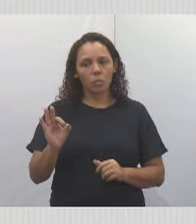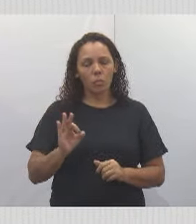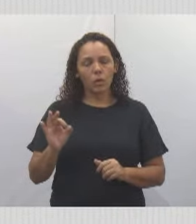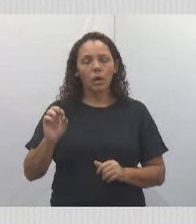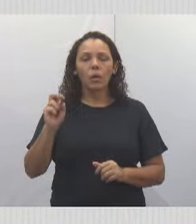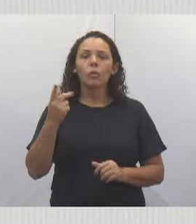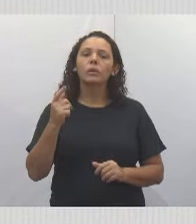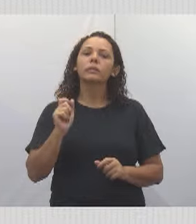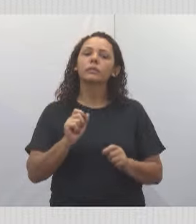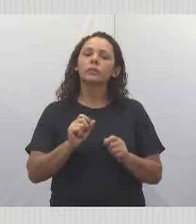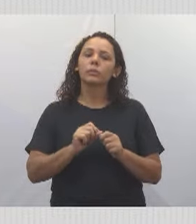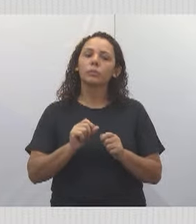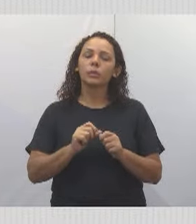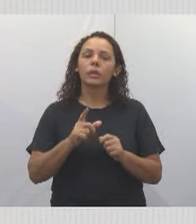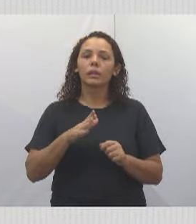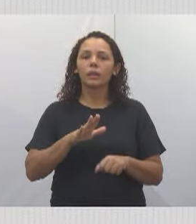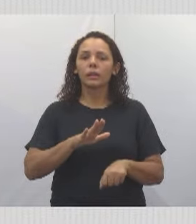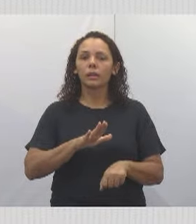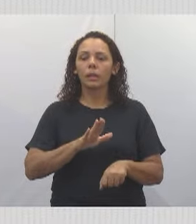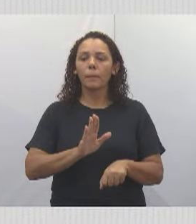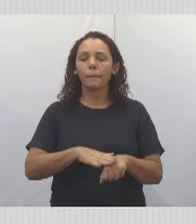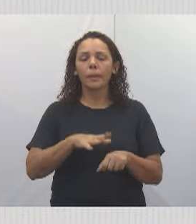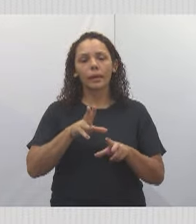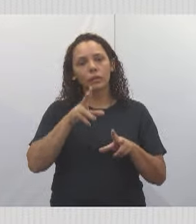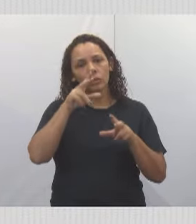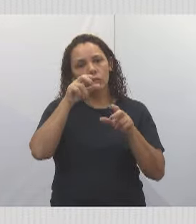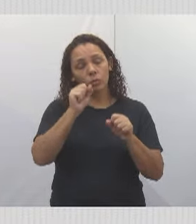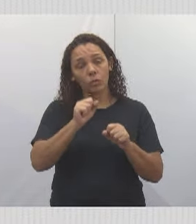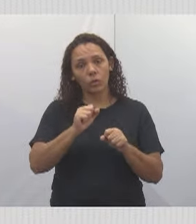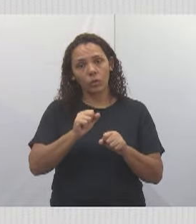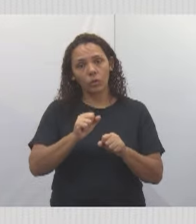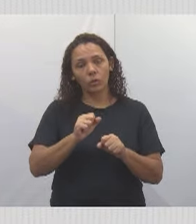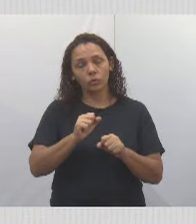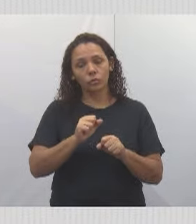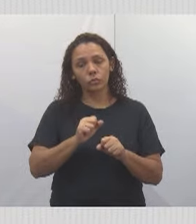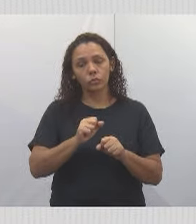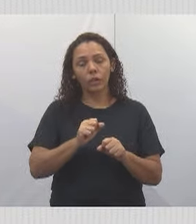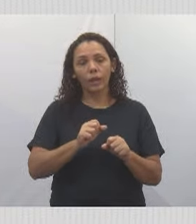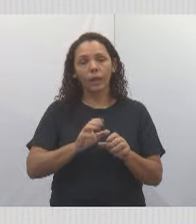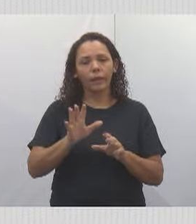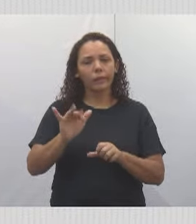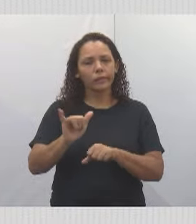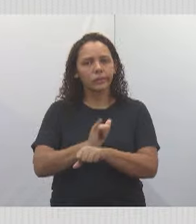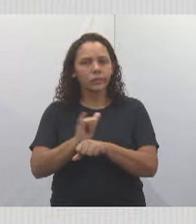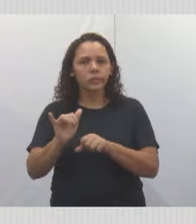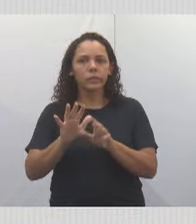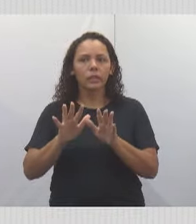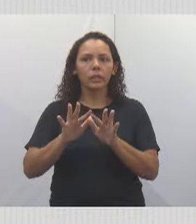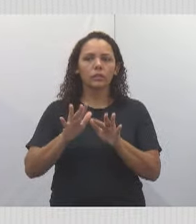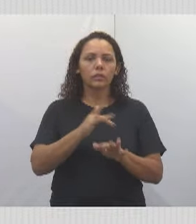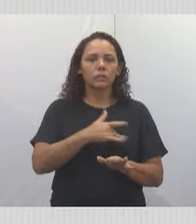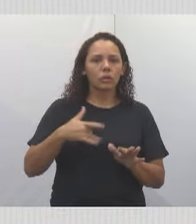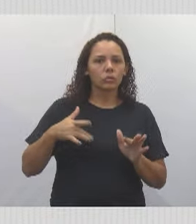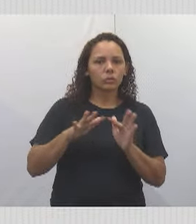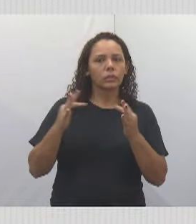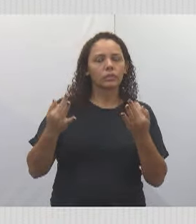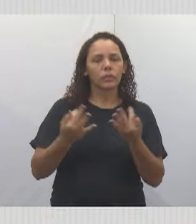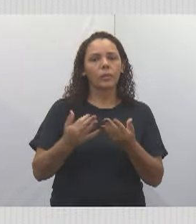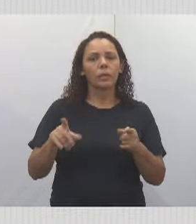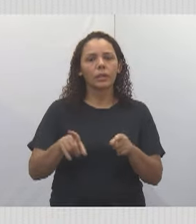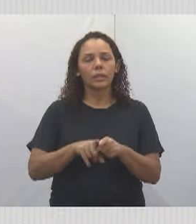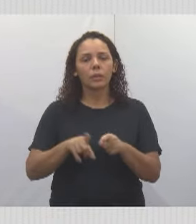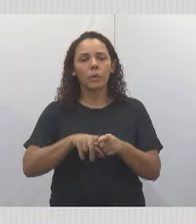deu ao devido fortalecimento da atenção básica, estratégia de saúde da família 100% no município. A gente tem fortalecido a linha